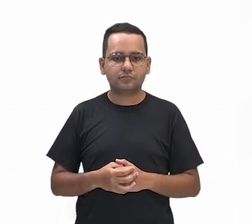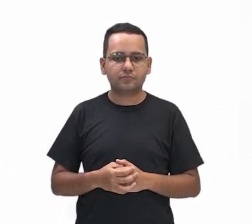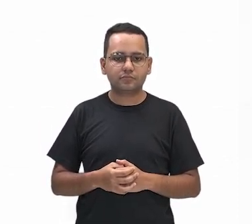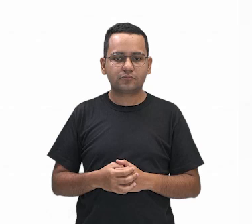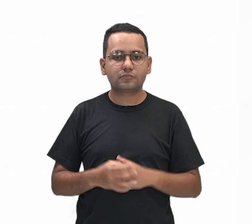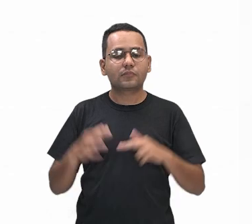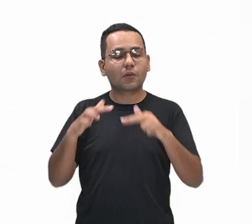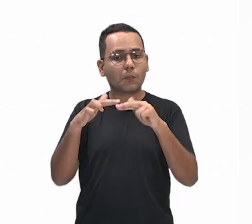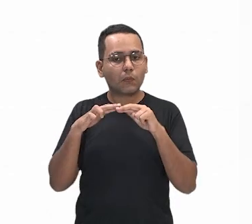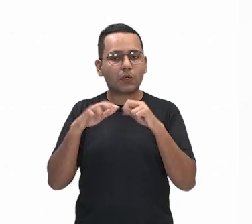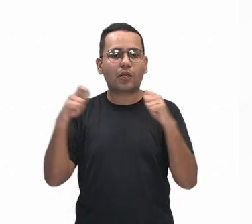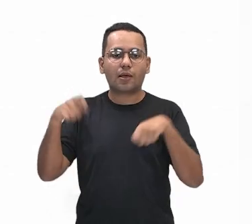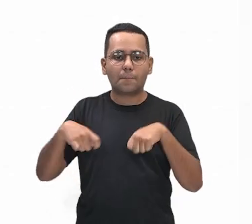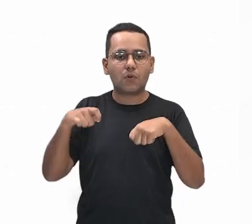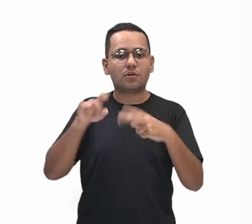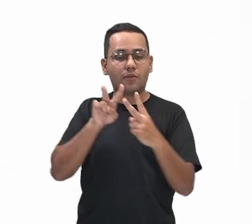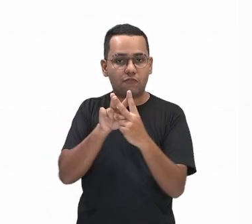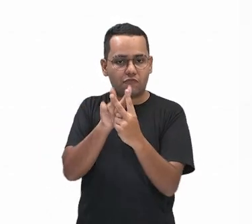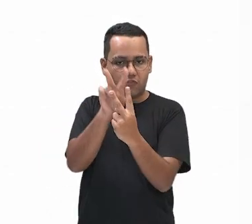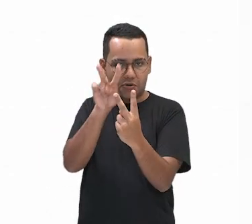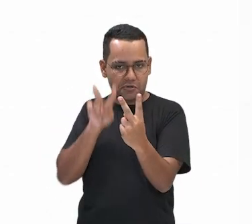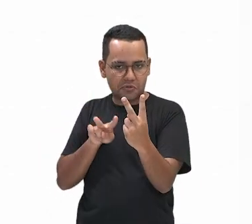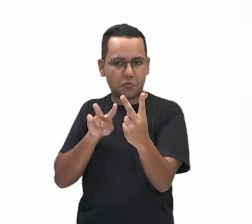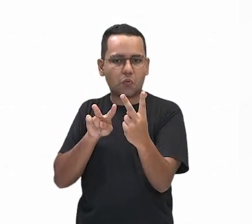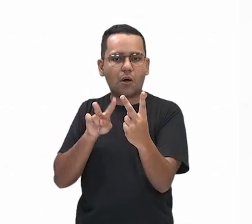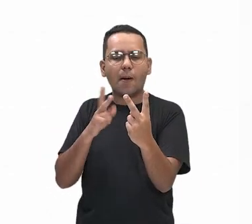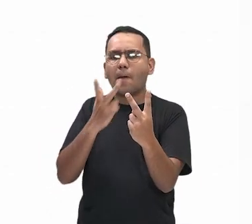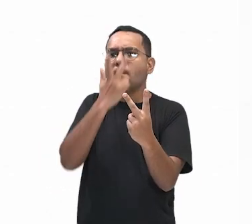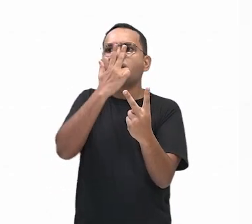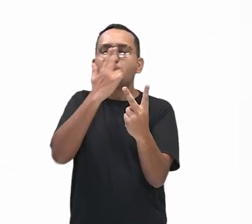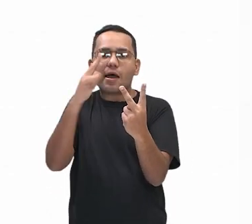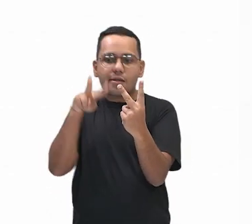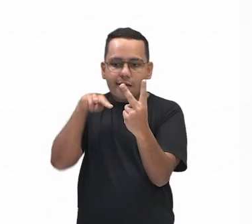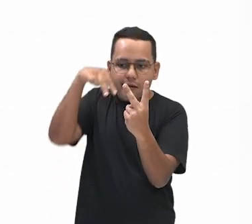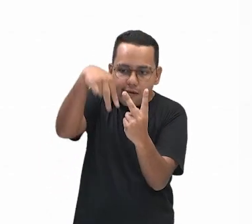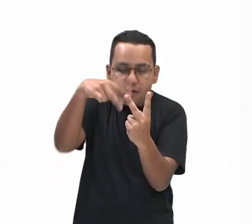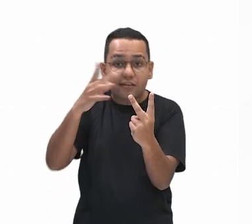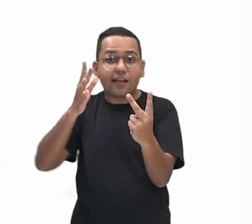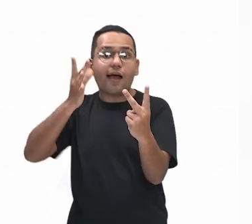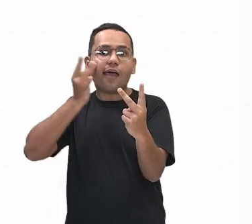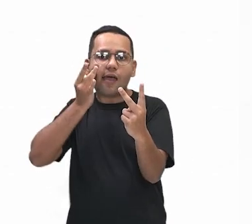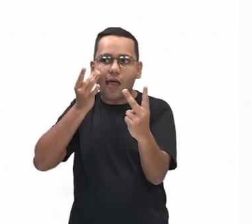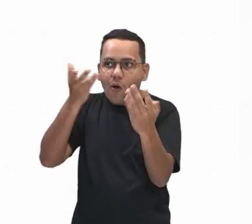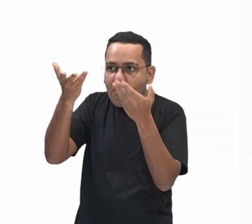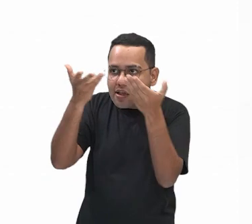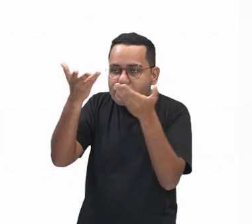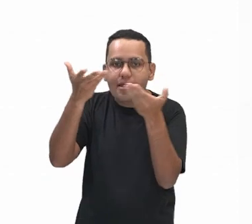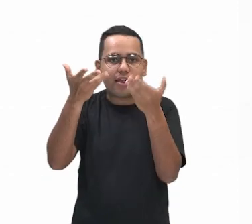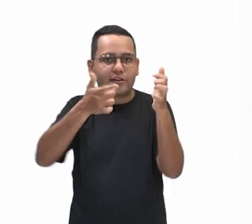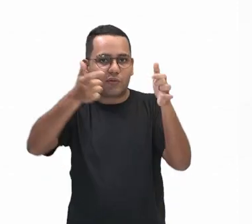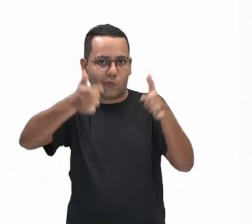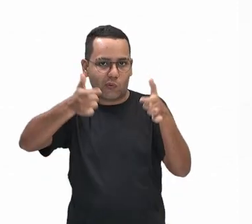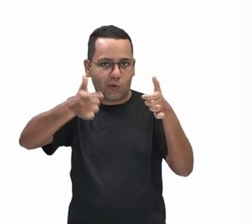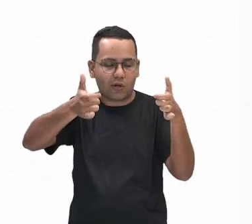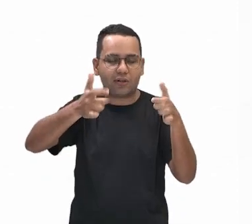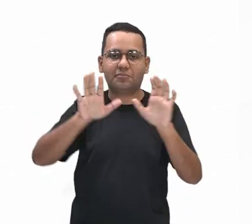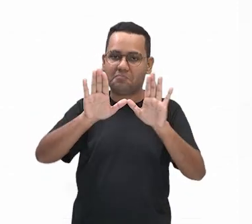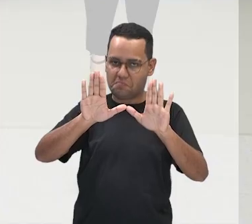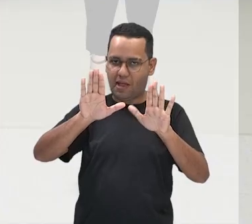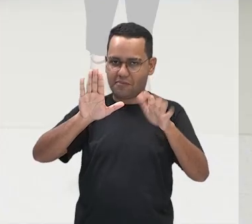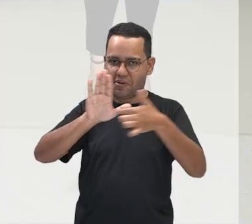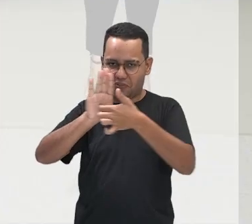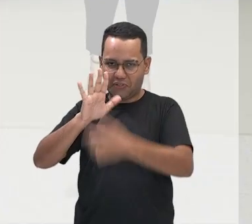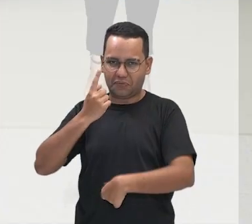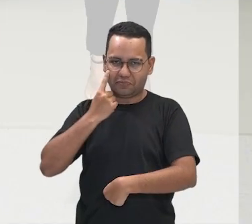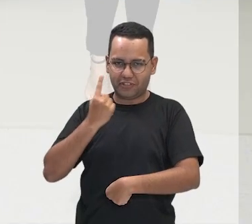espaços virtualmente, simulando uma visita real, que é o que nós vamos fazer agora.